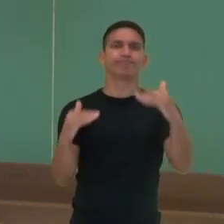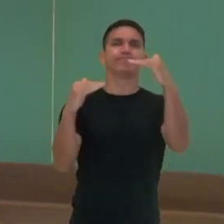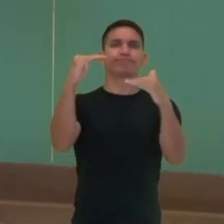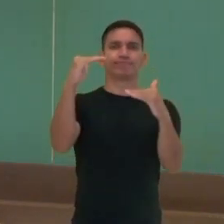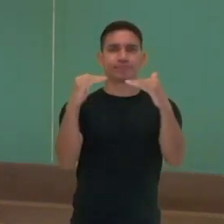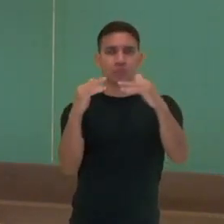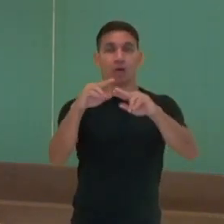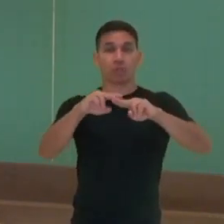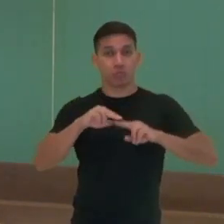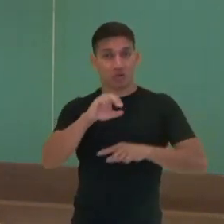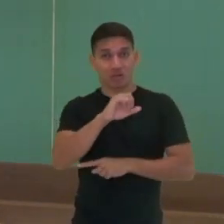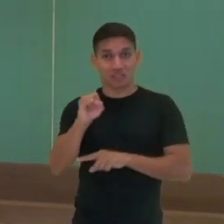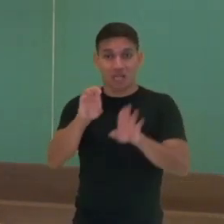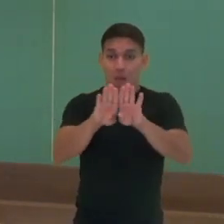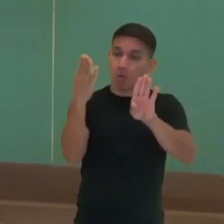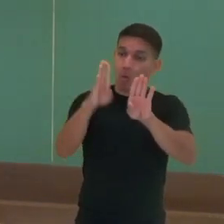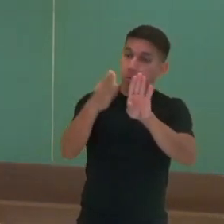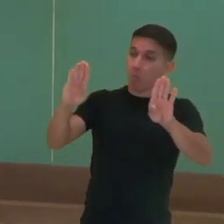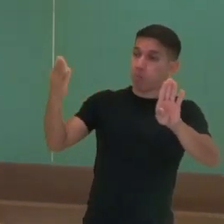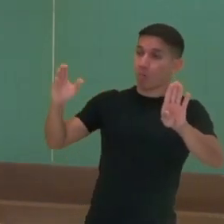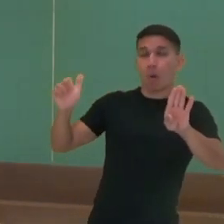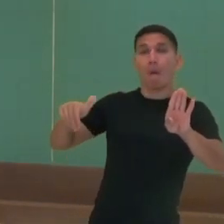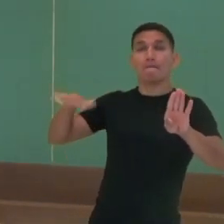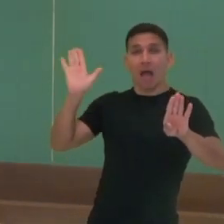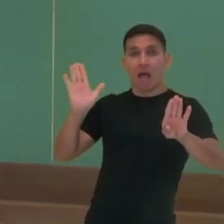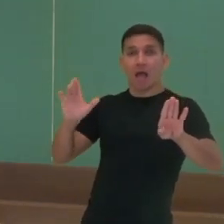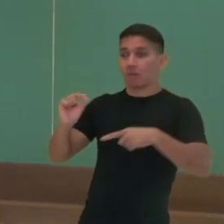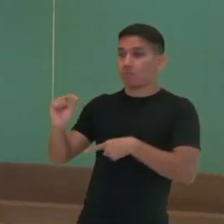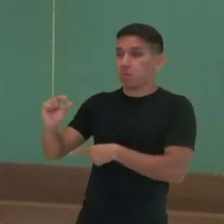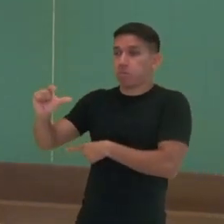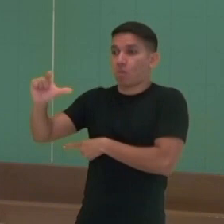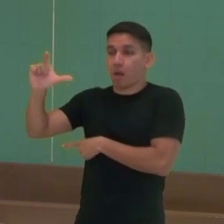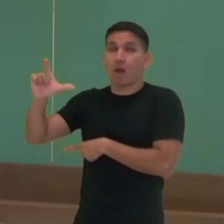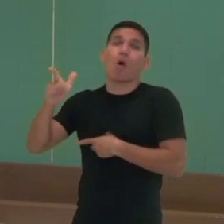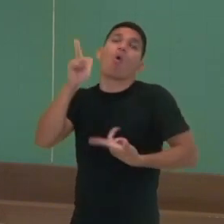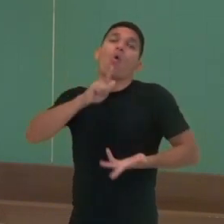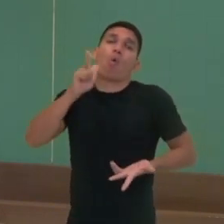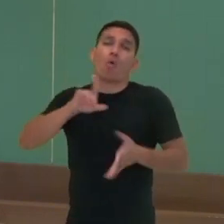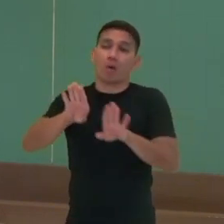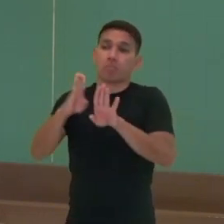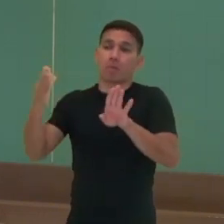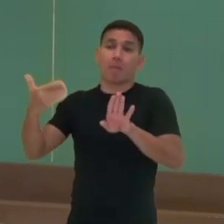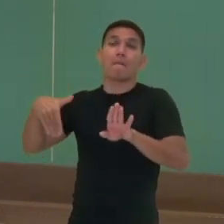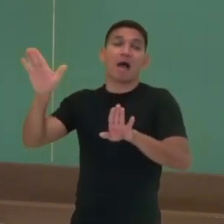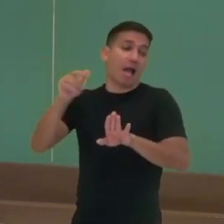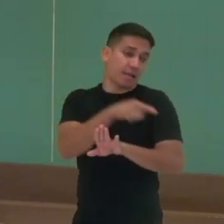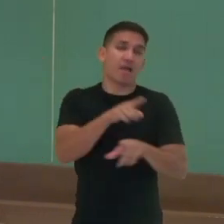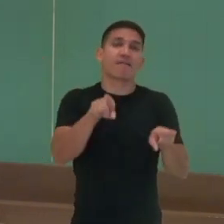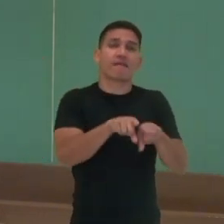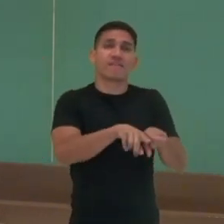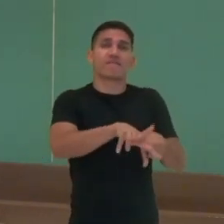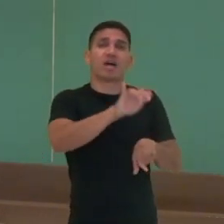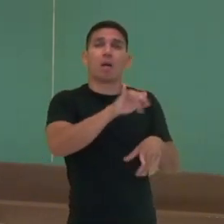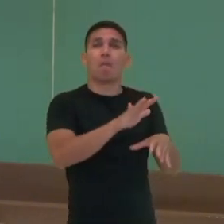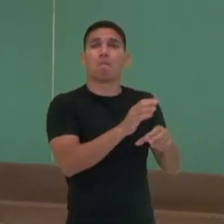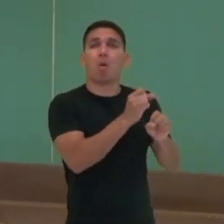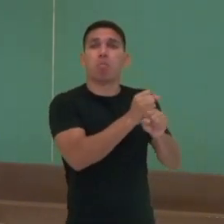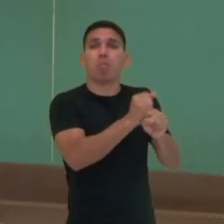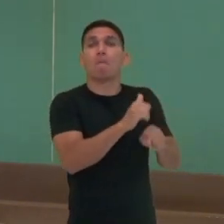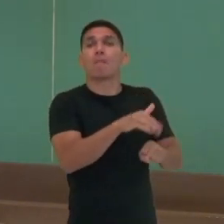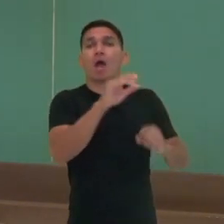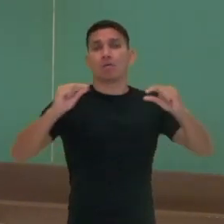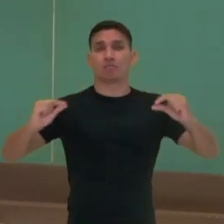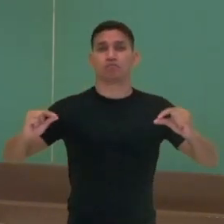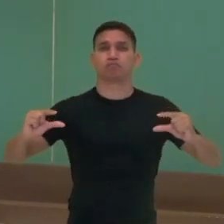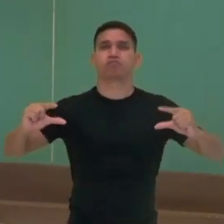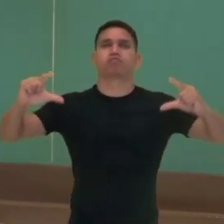abertas aumenta, o que vai acontecer? Ele vai conseguir abrir e vai ganhar mais pontos. Então, são